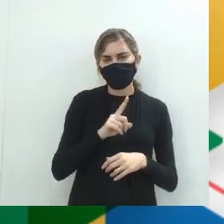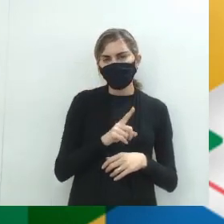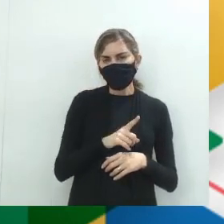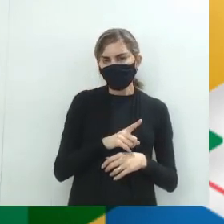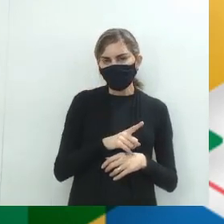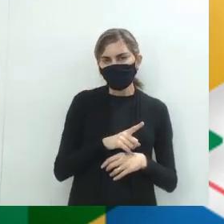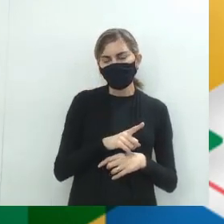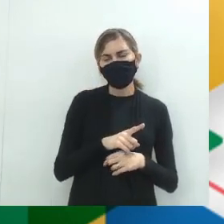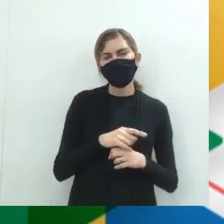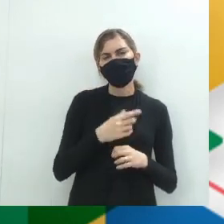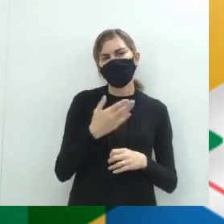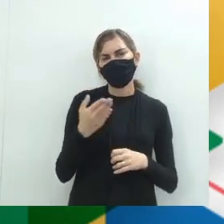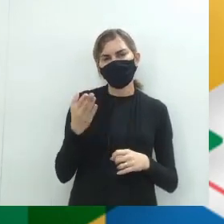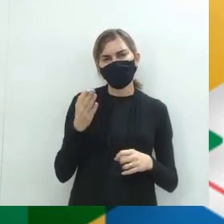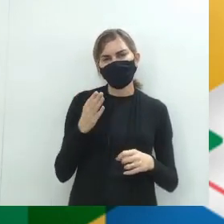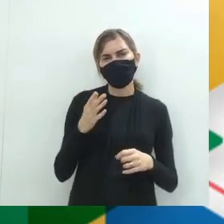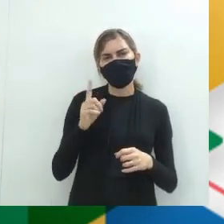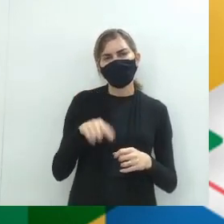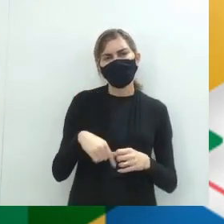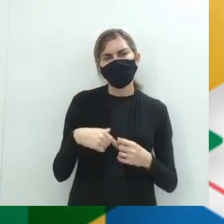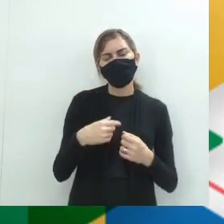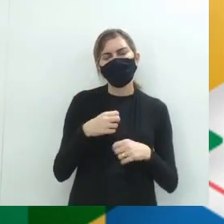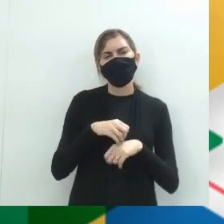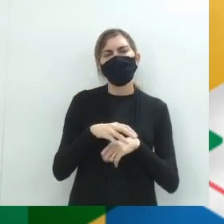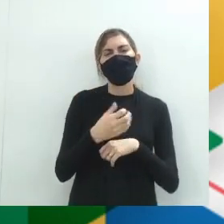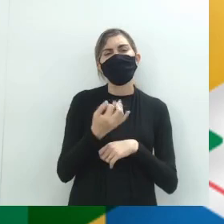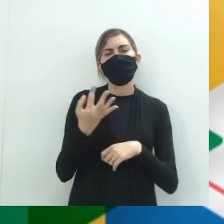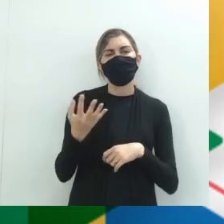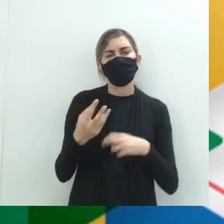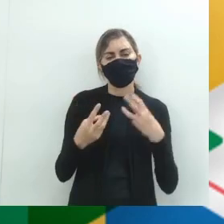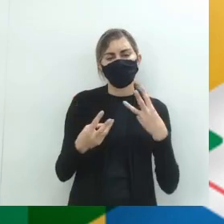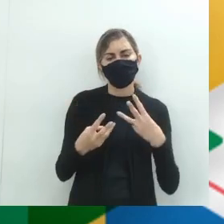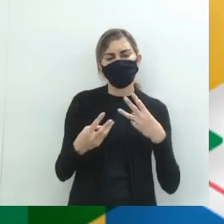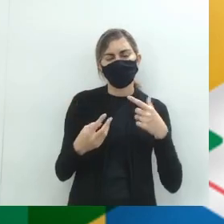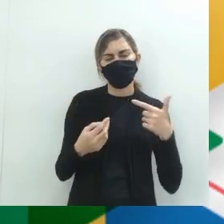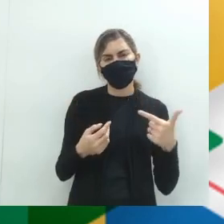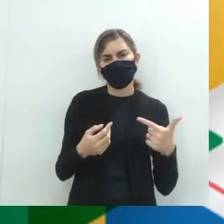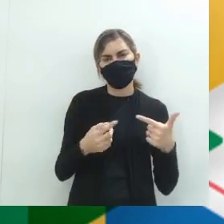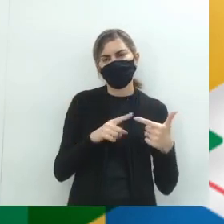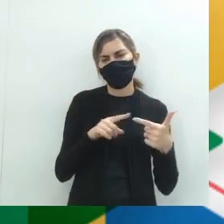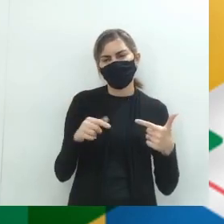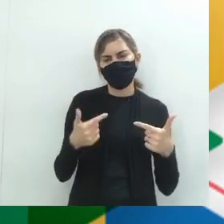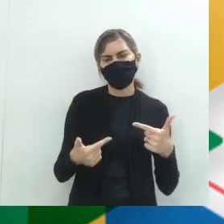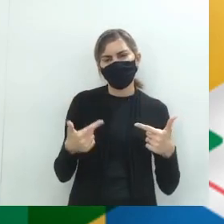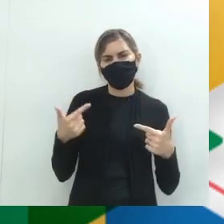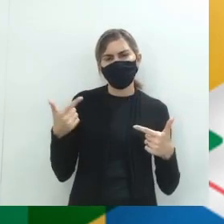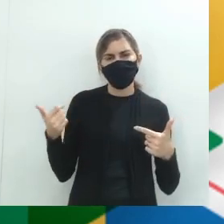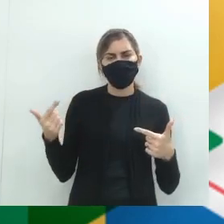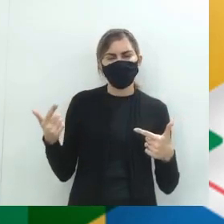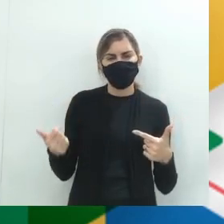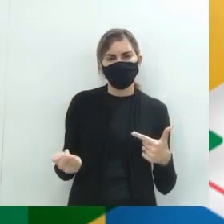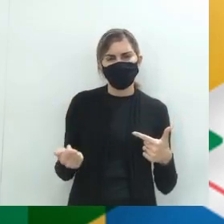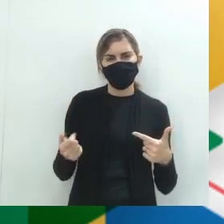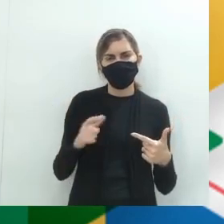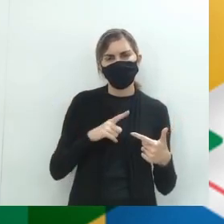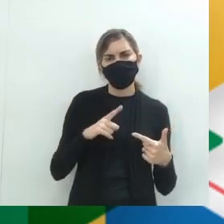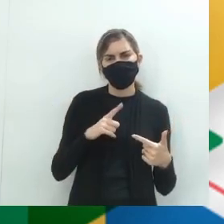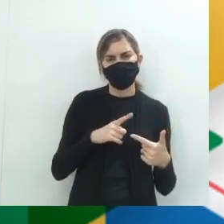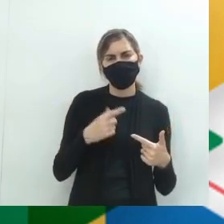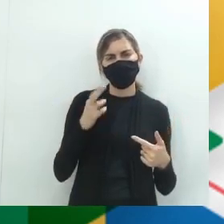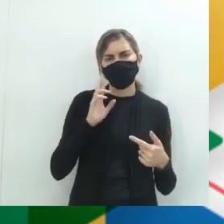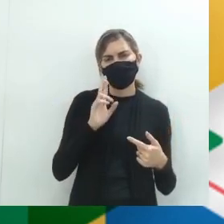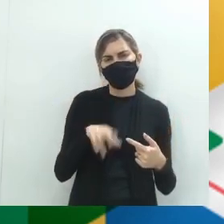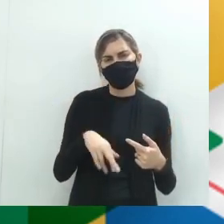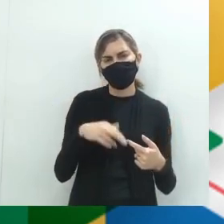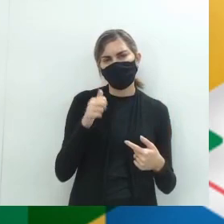Daniel Fahrenheit? Ele saiu de quanto? 32 para 212. Alternativa